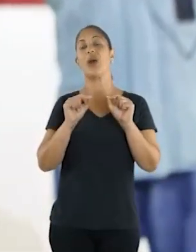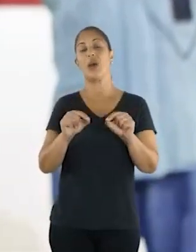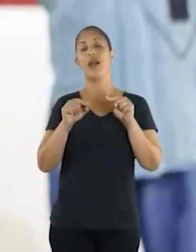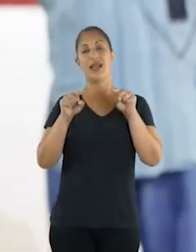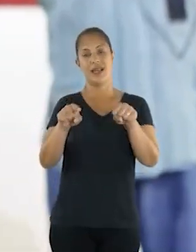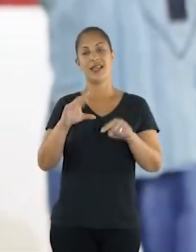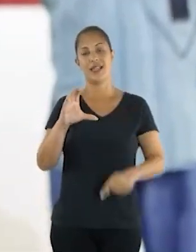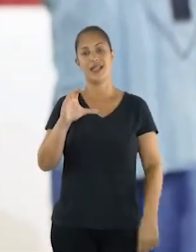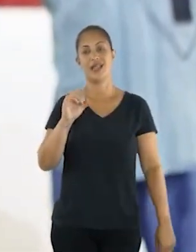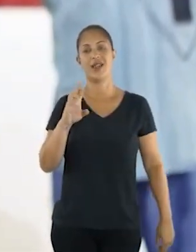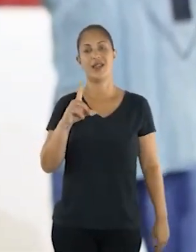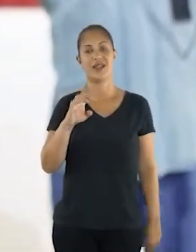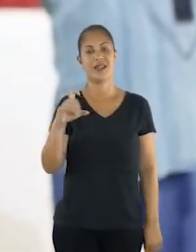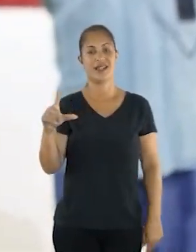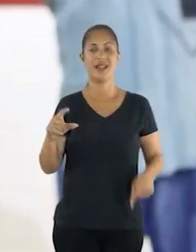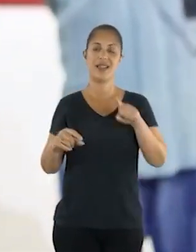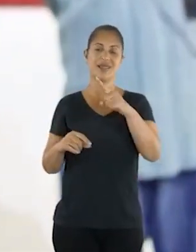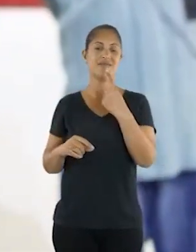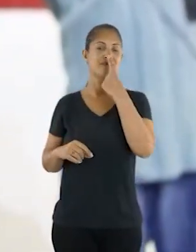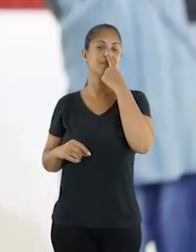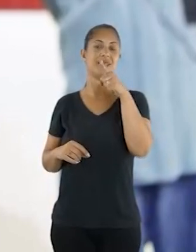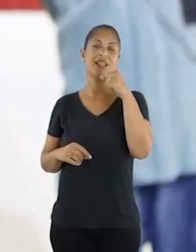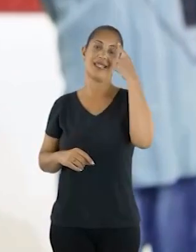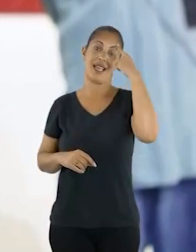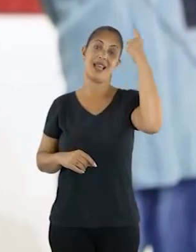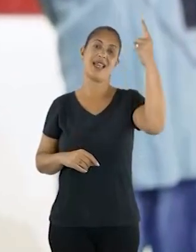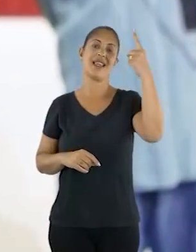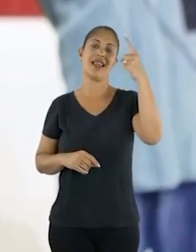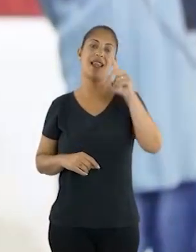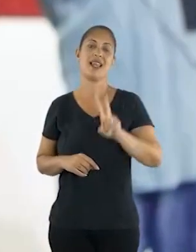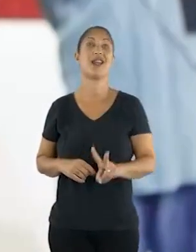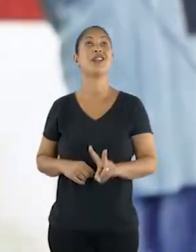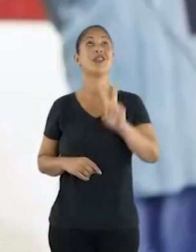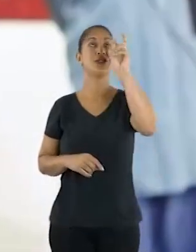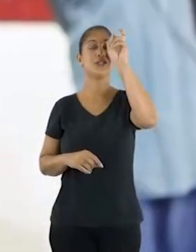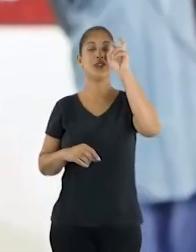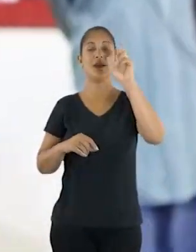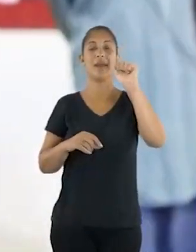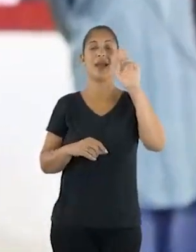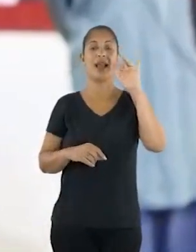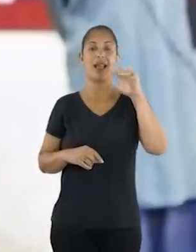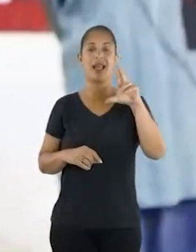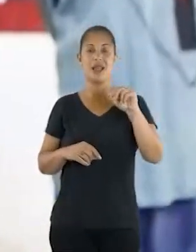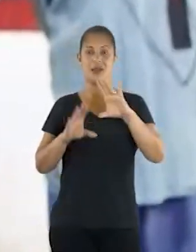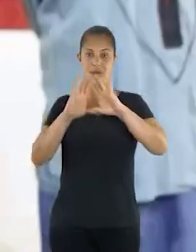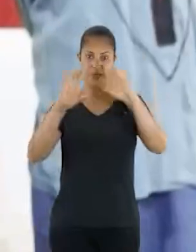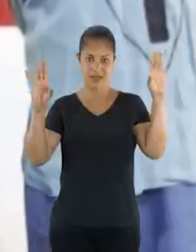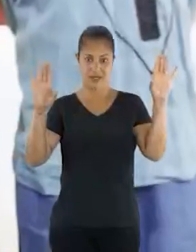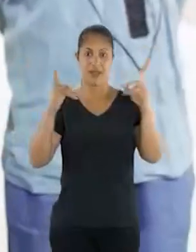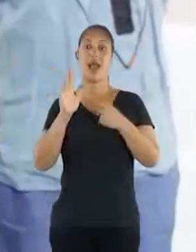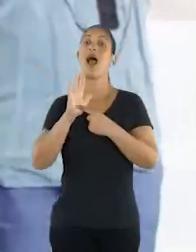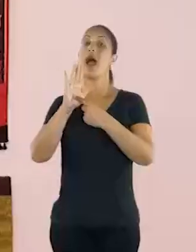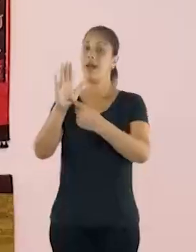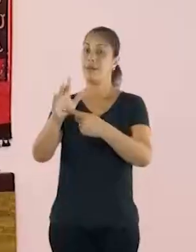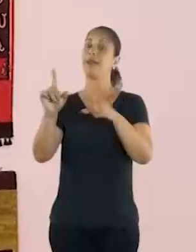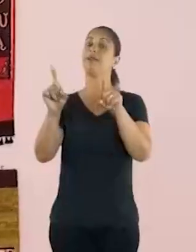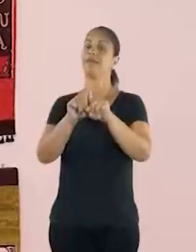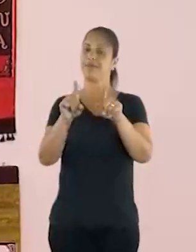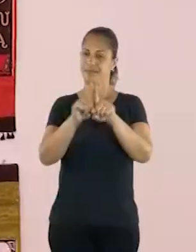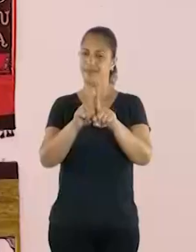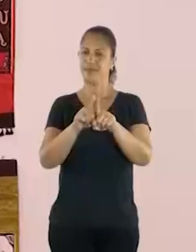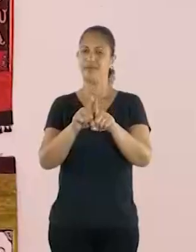esse cordel aqui inspirado nessa ideia da subida de Ariano no céu. Aqui a gente apresenta